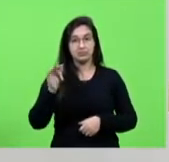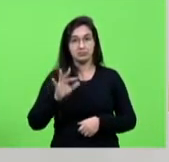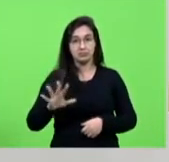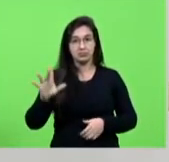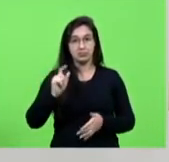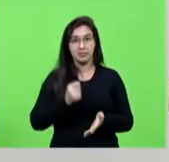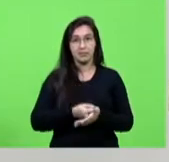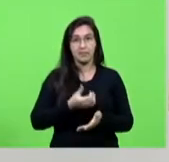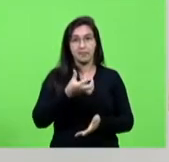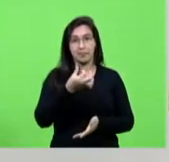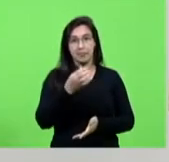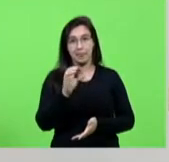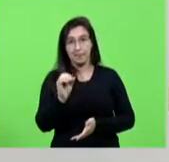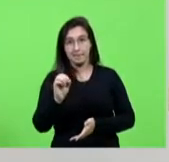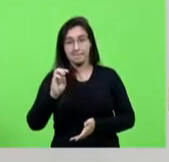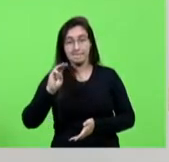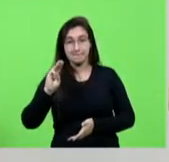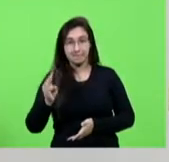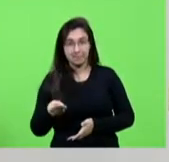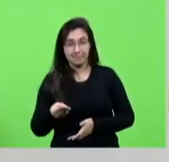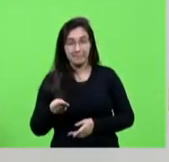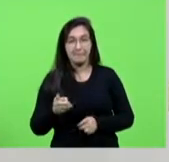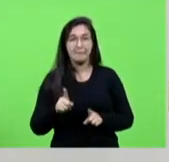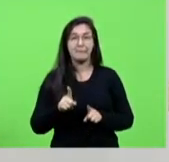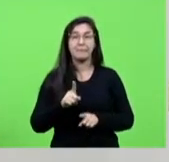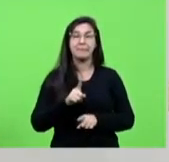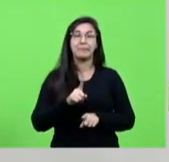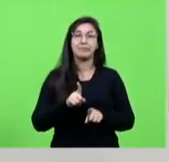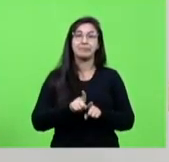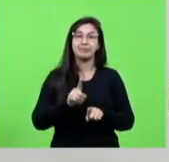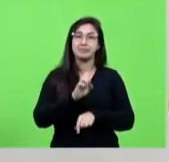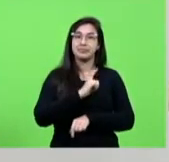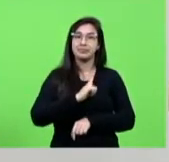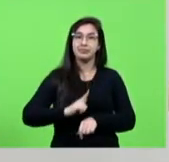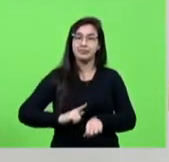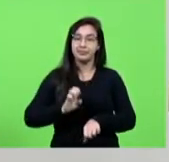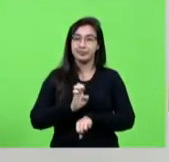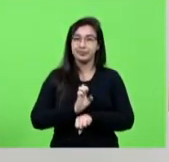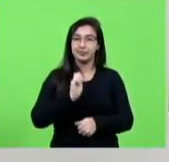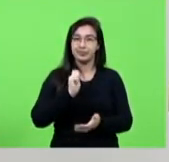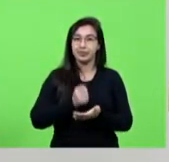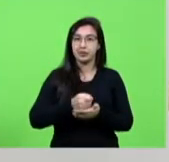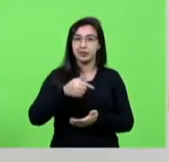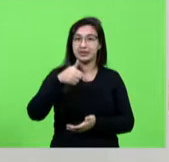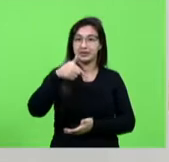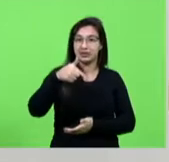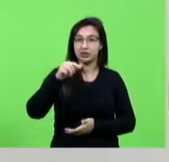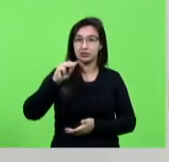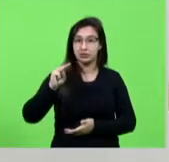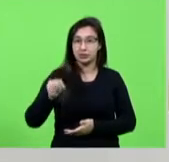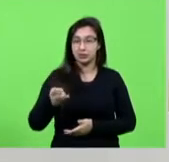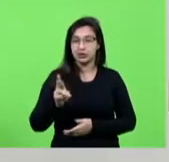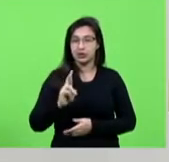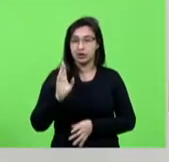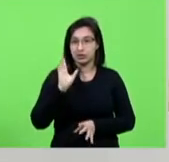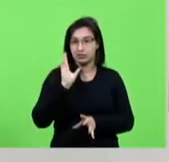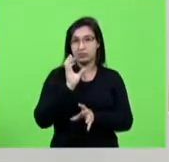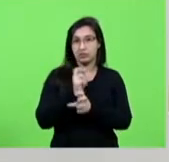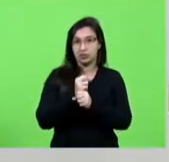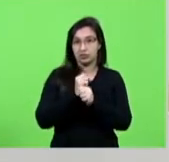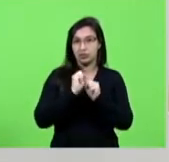milhões e o governo do Estado pagou 7 milhões de reais para completar a conta ali